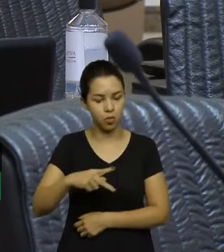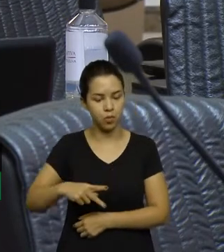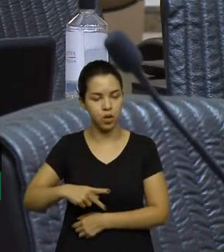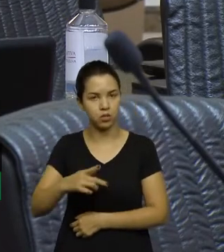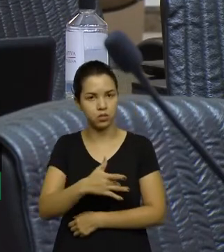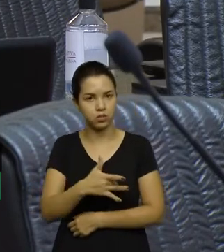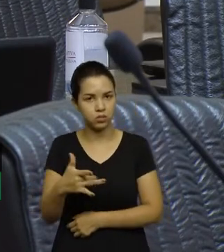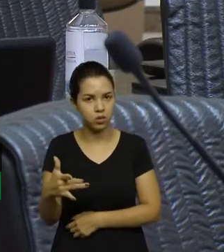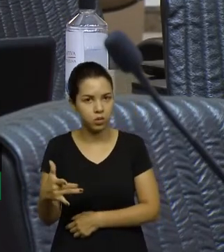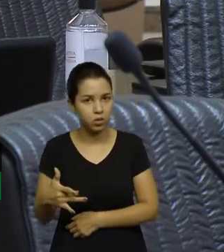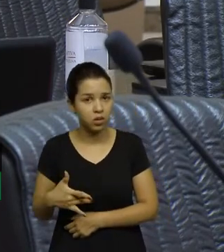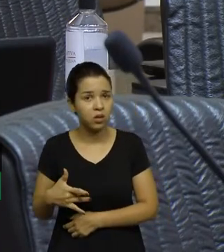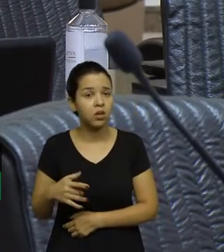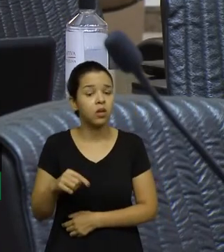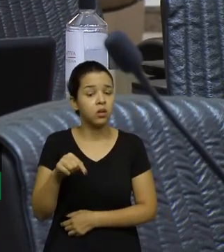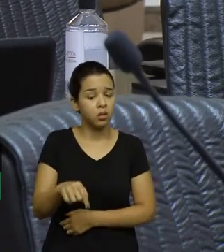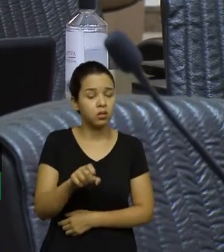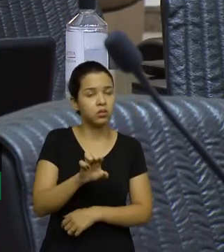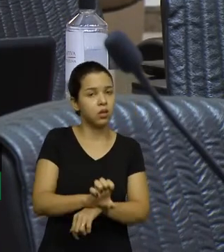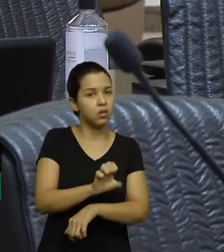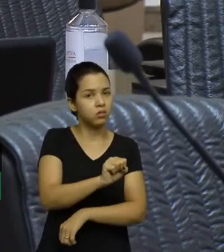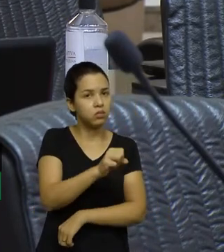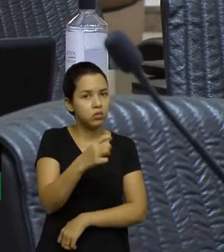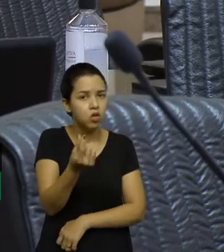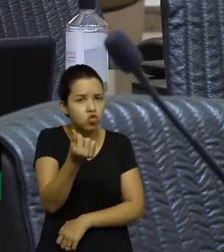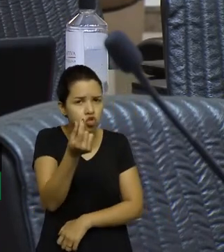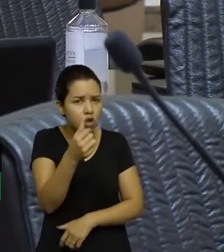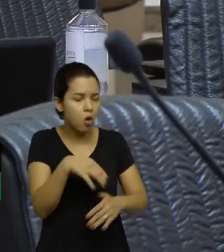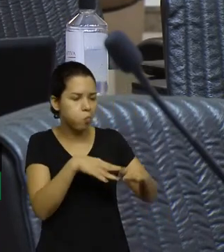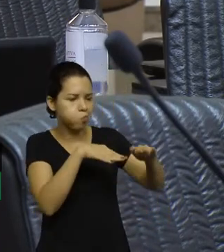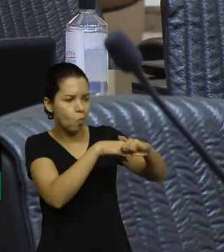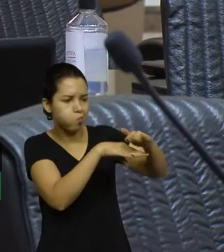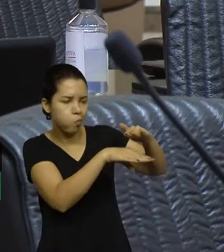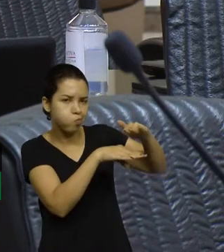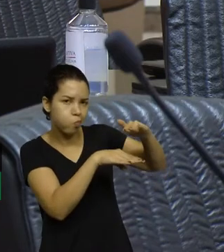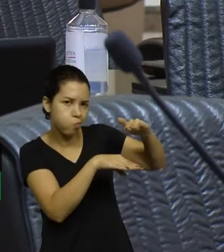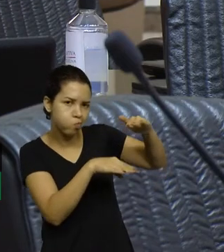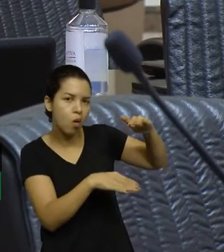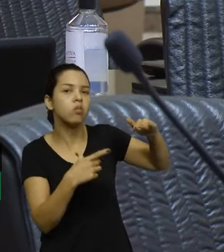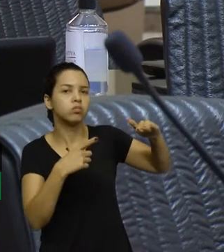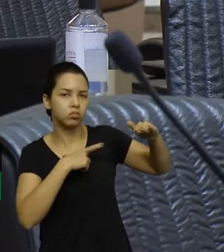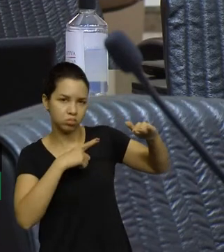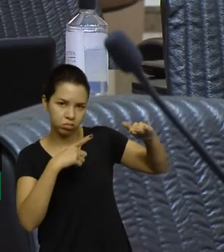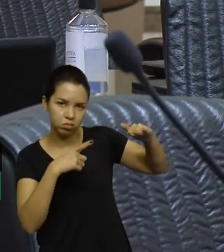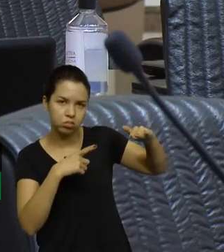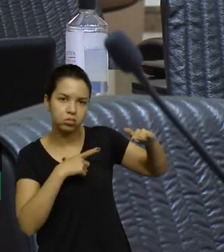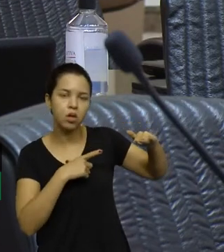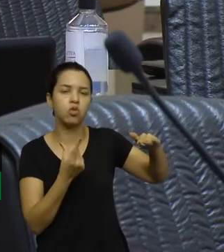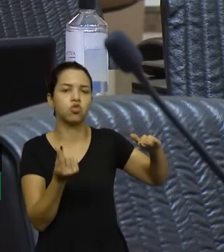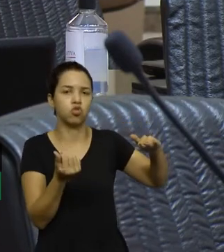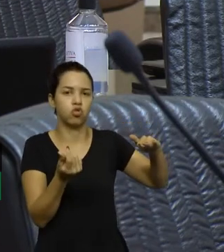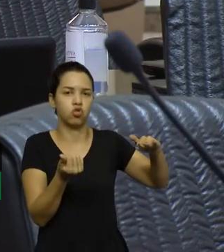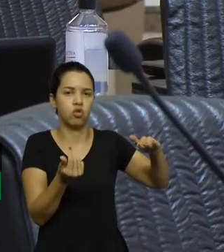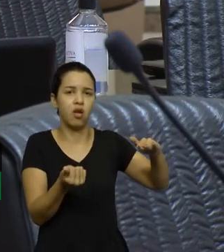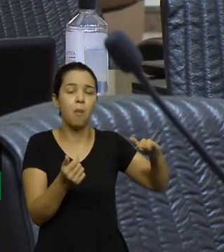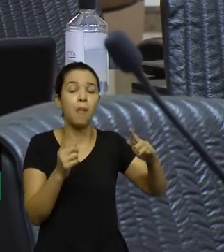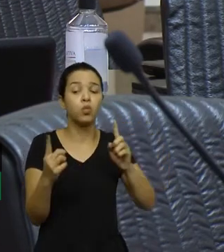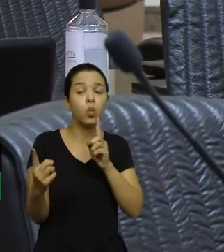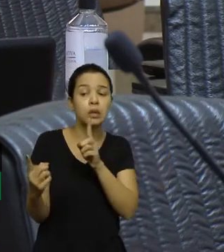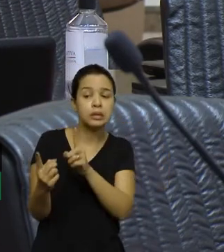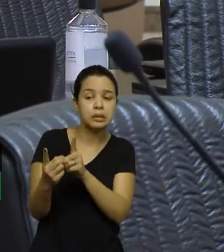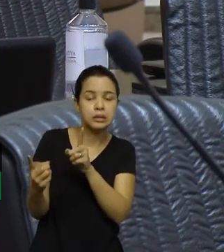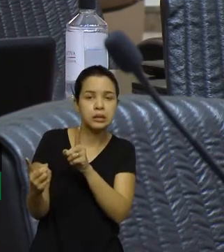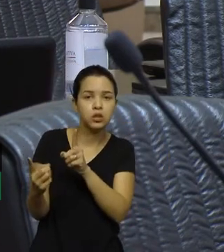embora o Estado de Santa Catarina esteja com os cofres abarrotados de dinheiro, a situação do atendimento